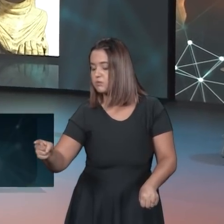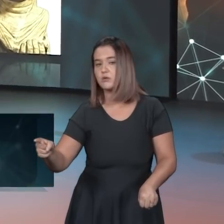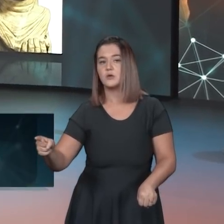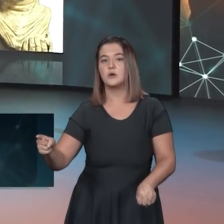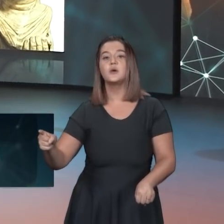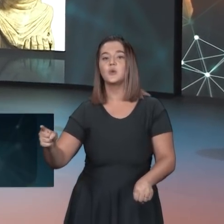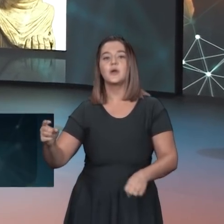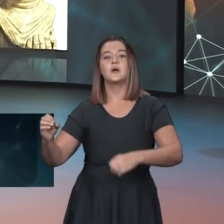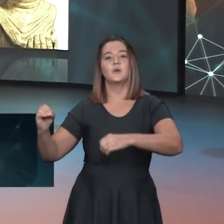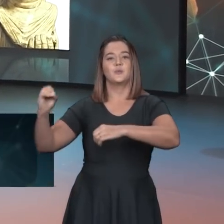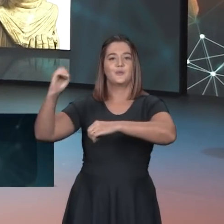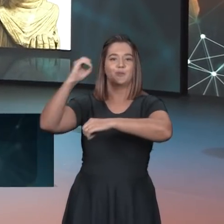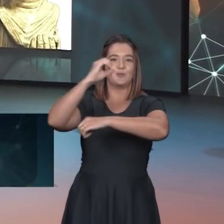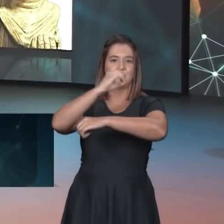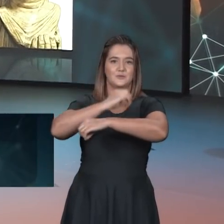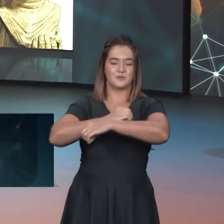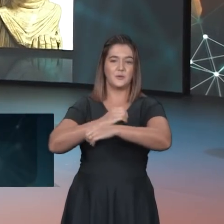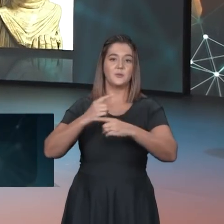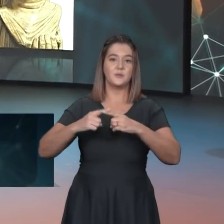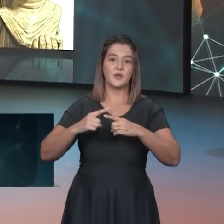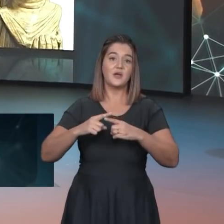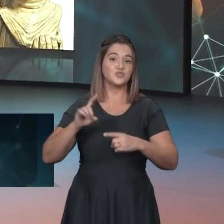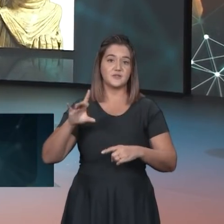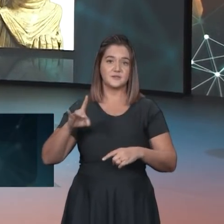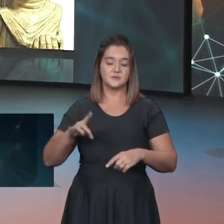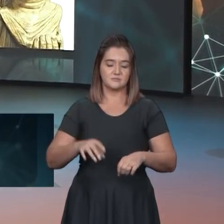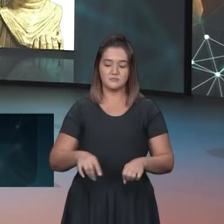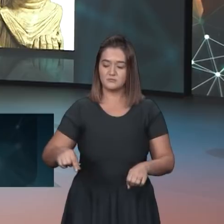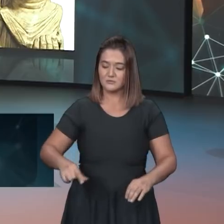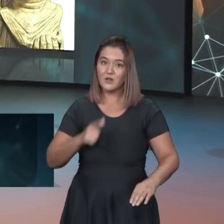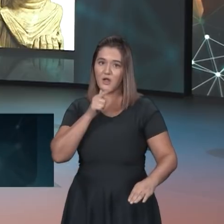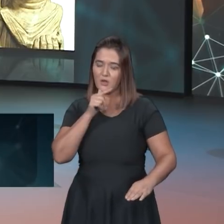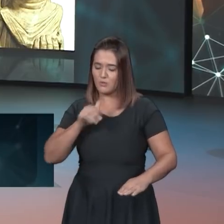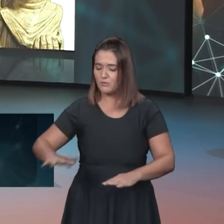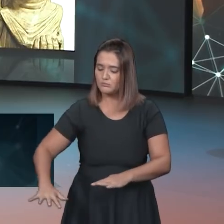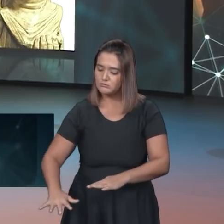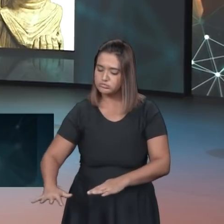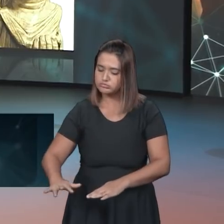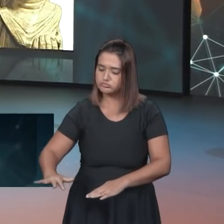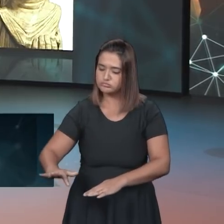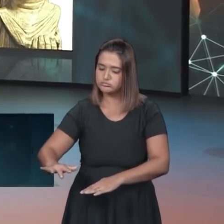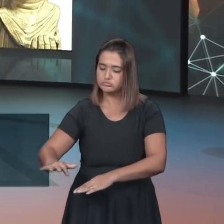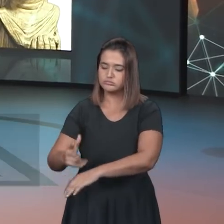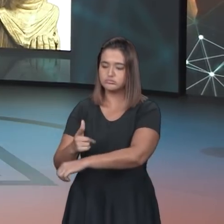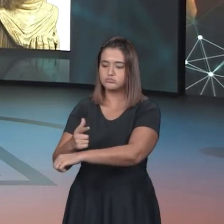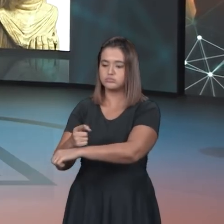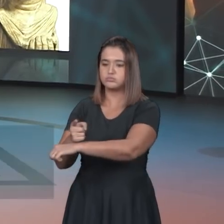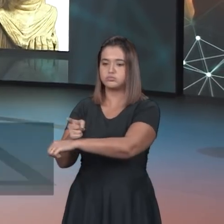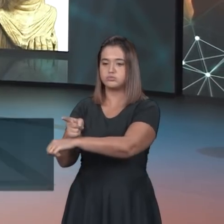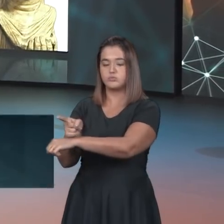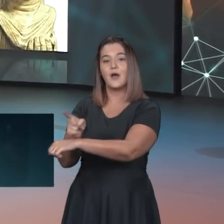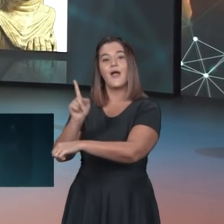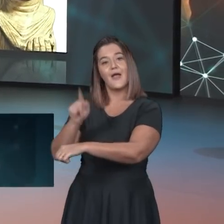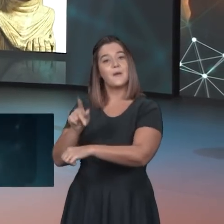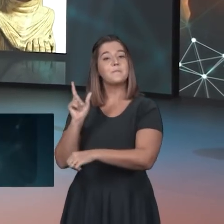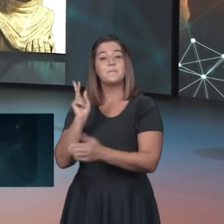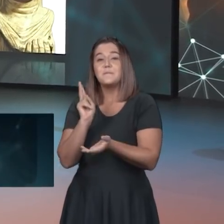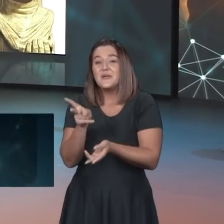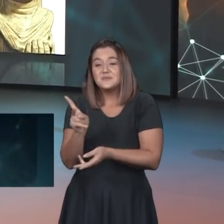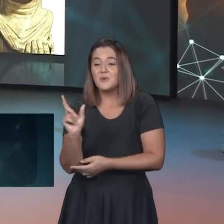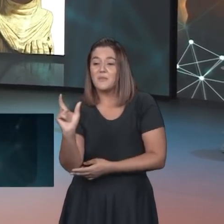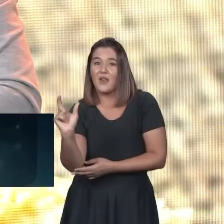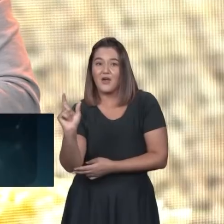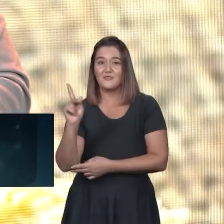o relógio chegava lá em cima a água, ele zerava, mas ali dizia-se que ele chegou no pleroma, na plenitude do